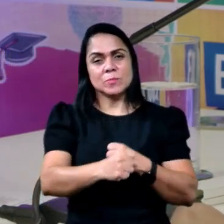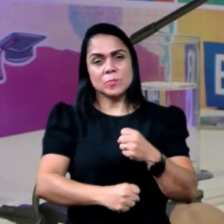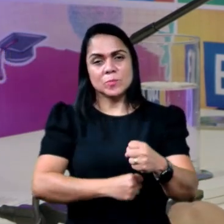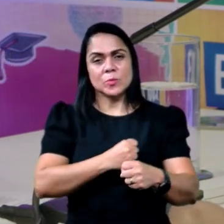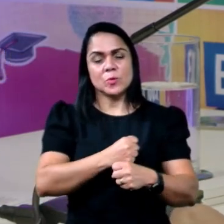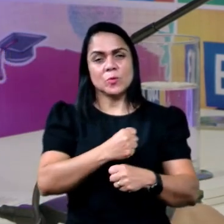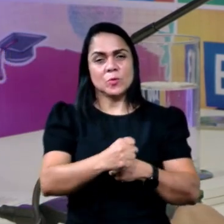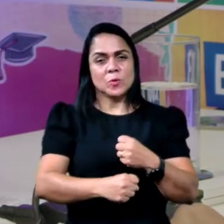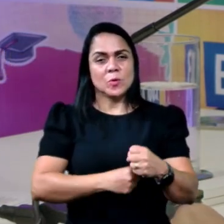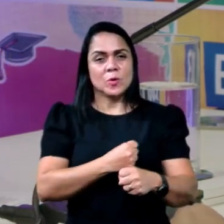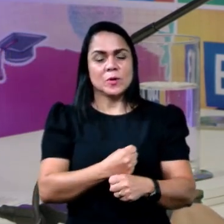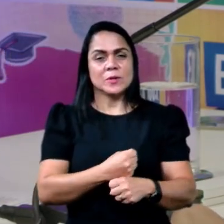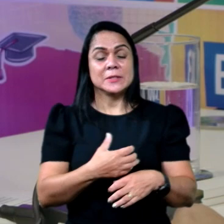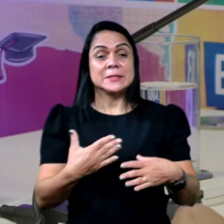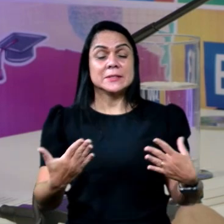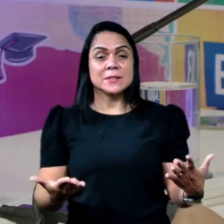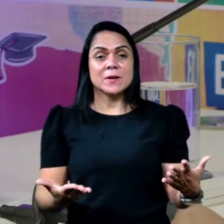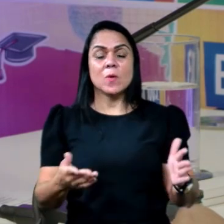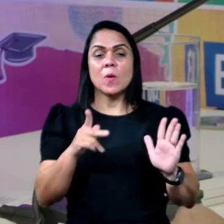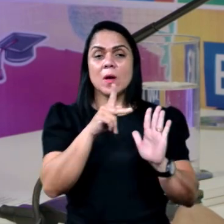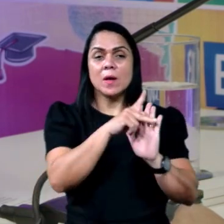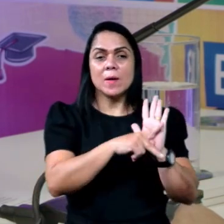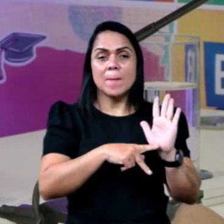aquele projeto que